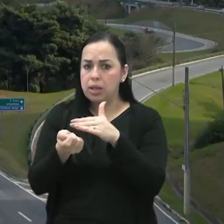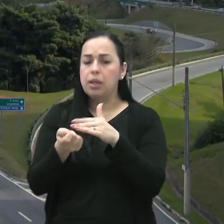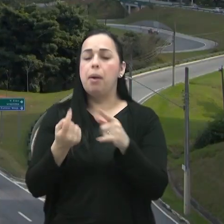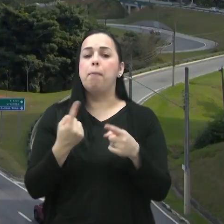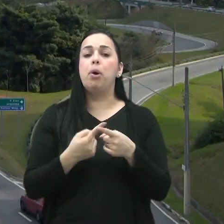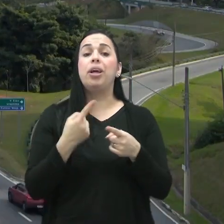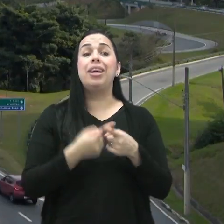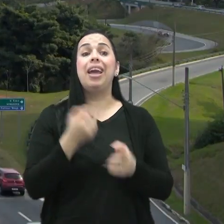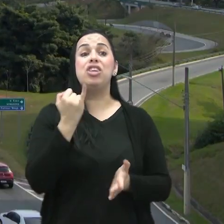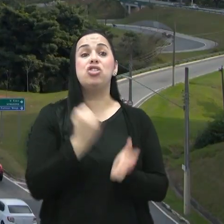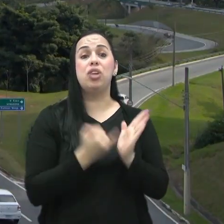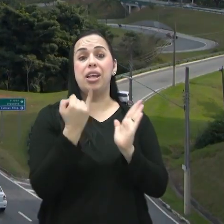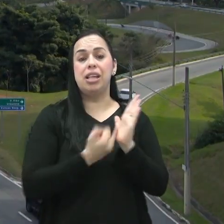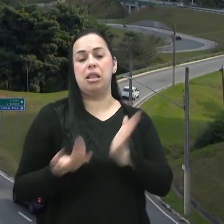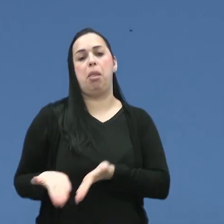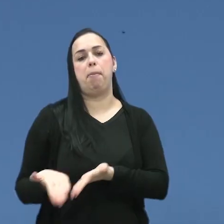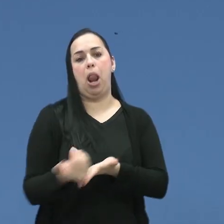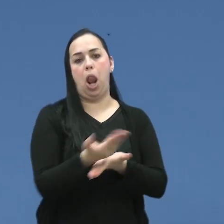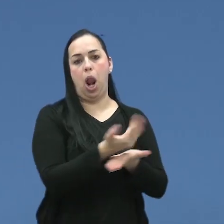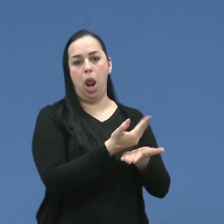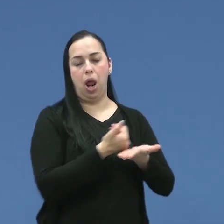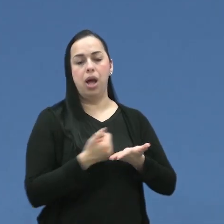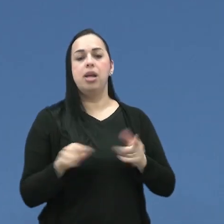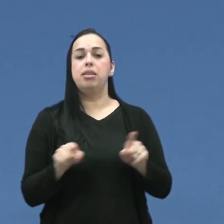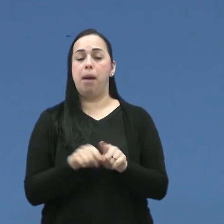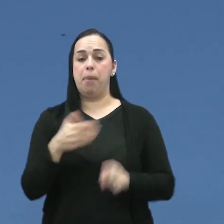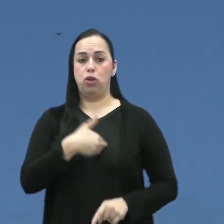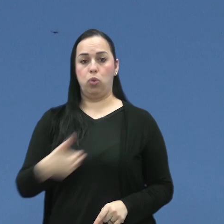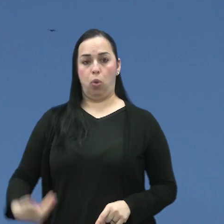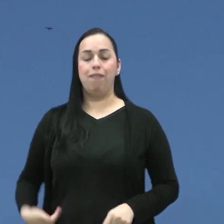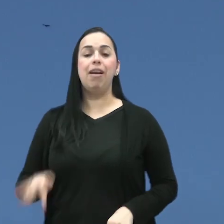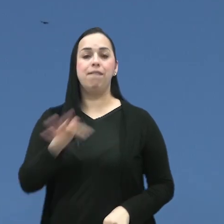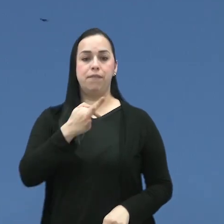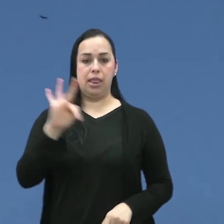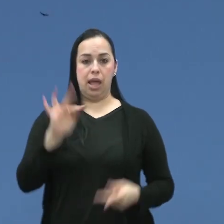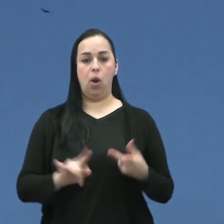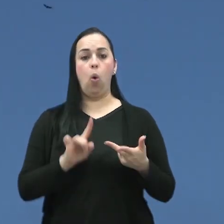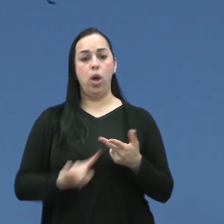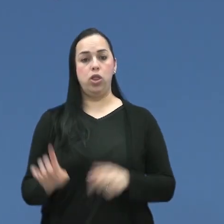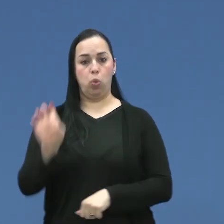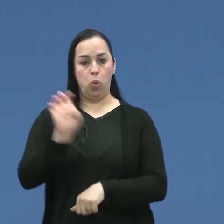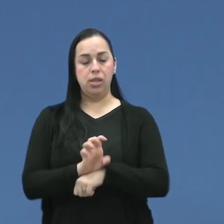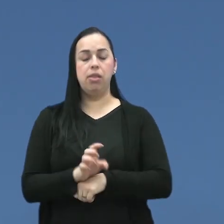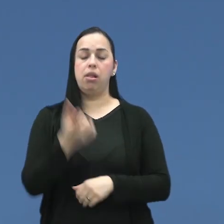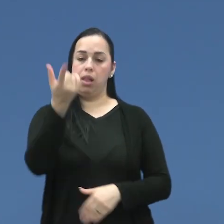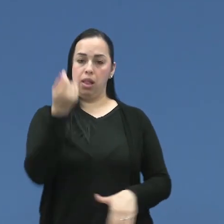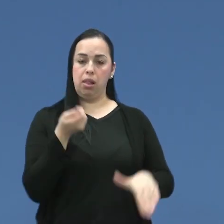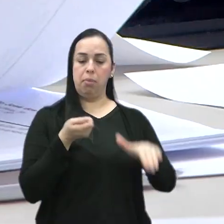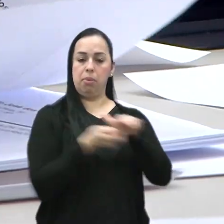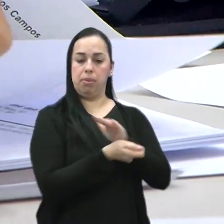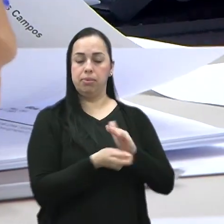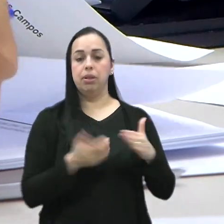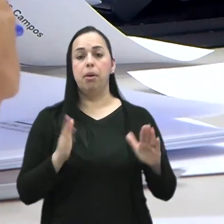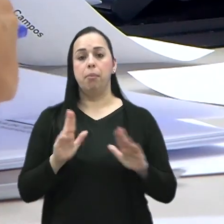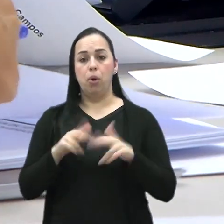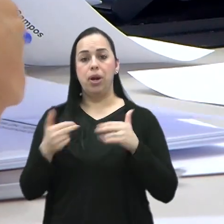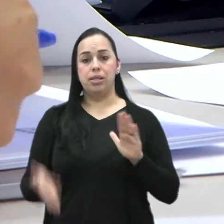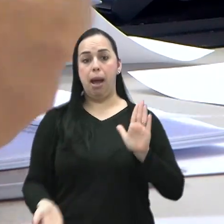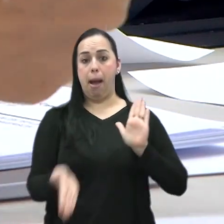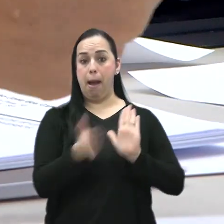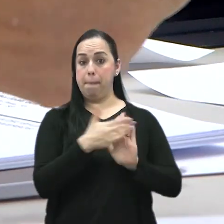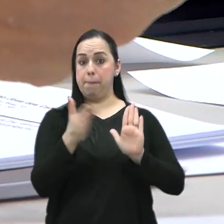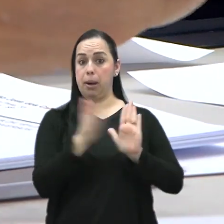públicas, fruto da arrecadação e também repasses dos governos federal e estadual. Assim,